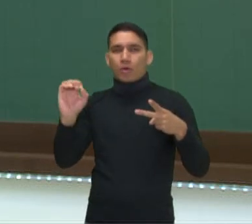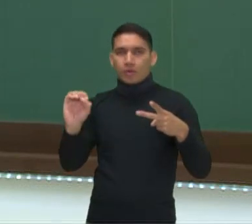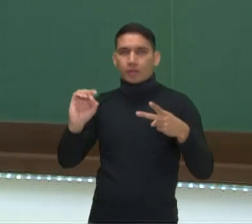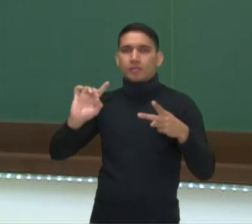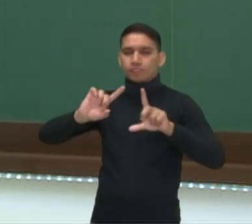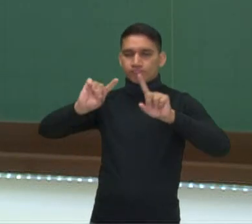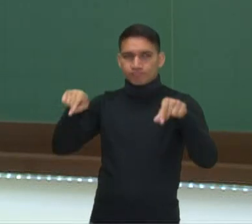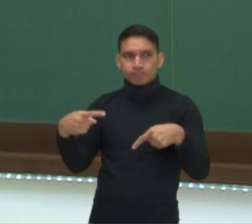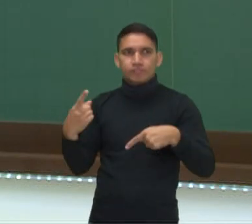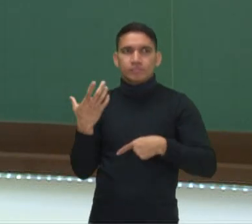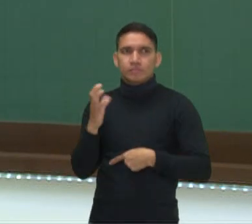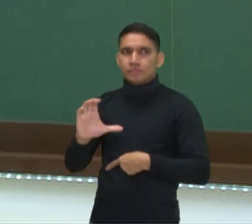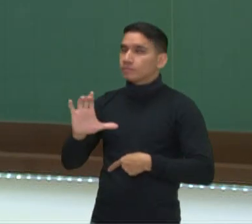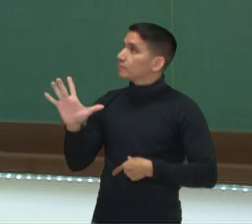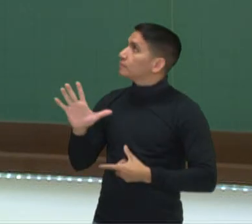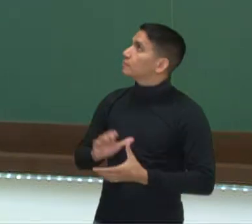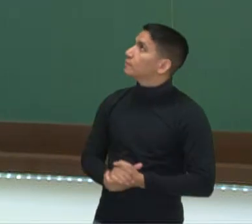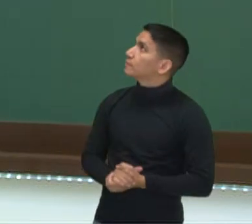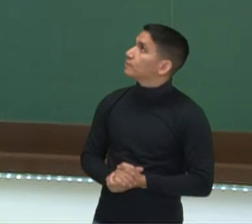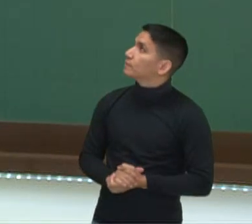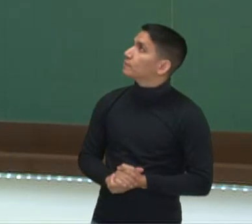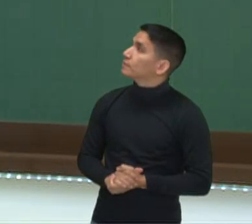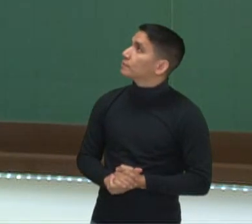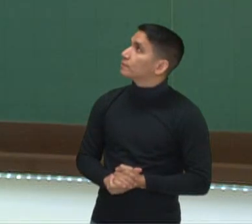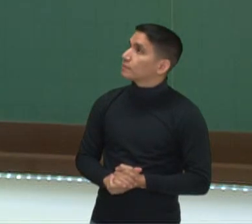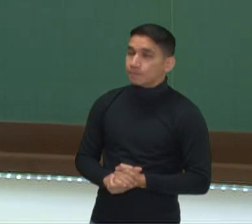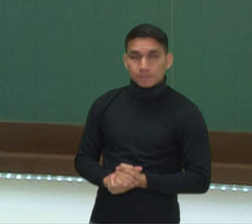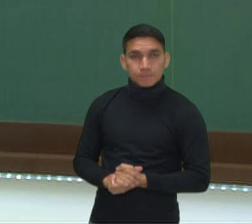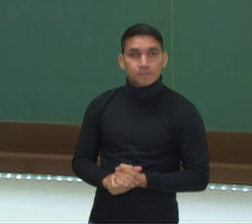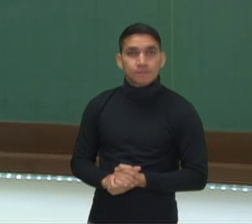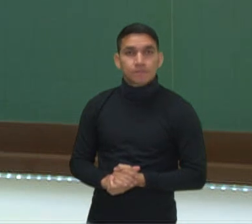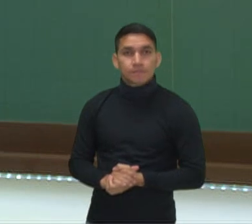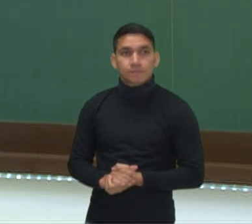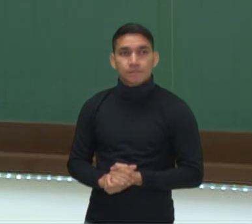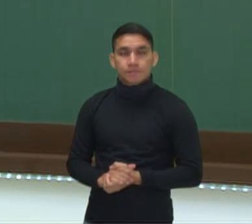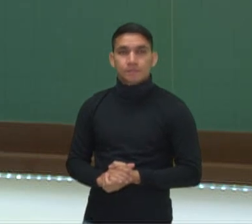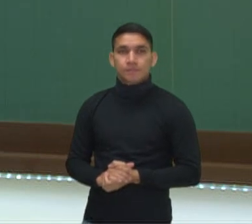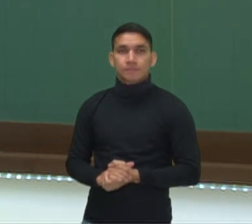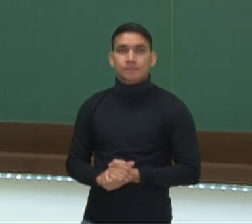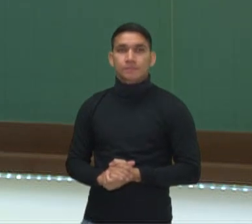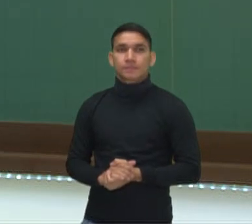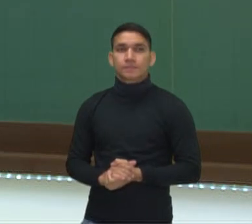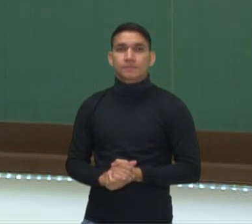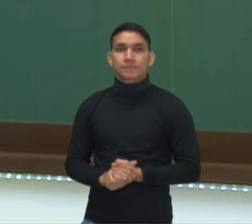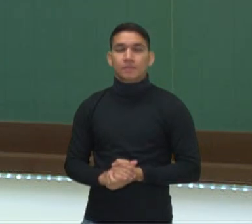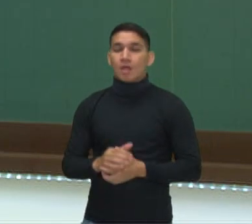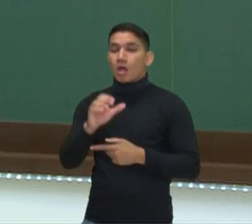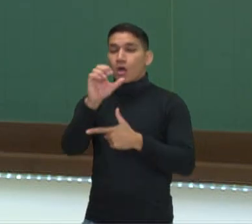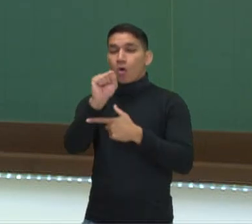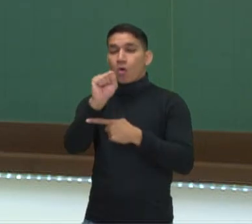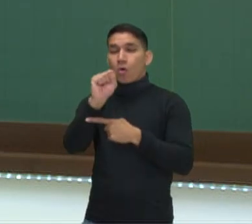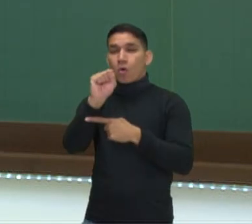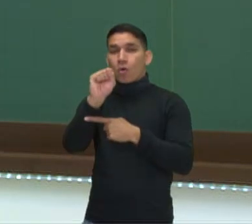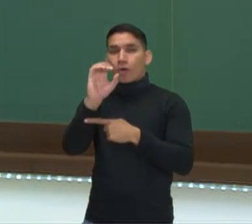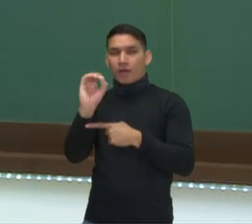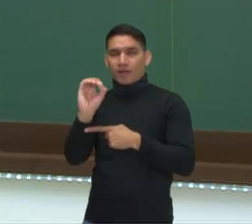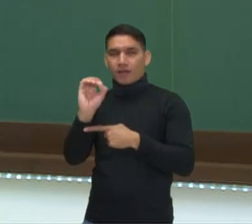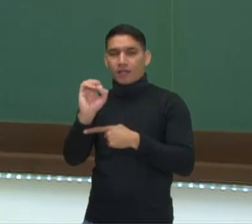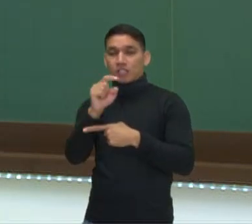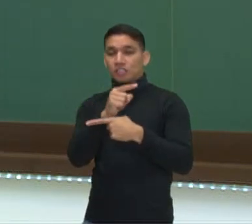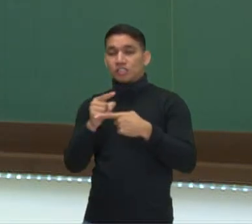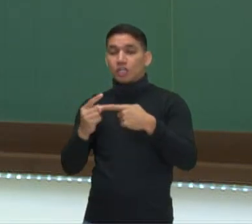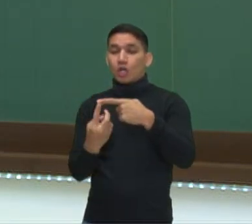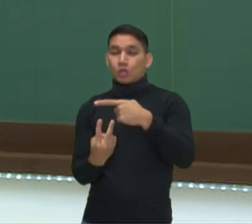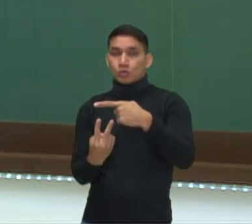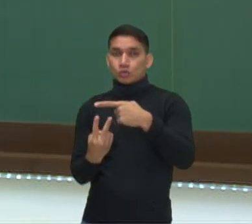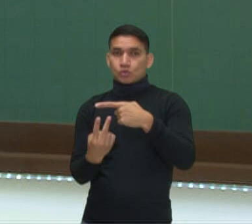no lugar do A, o 1. Menos com menos mais, 80 divididos por 2 deu 40.